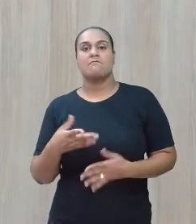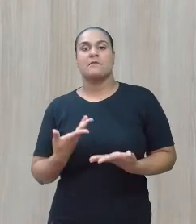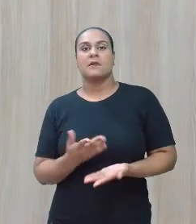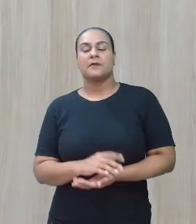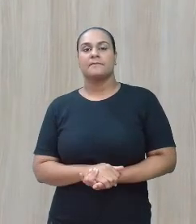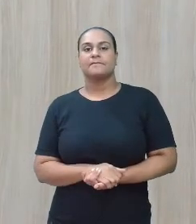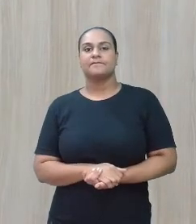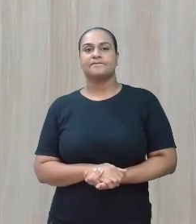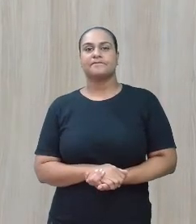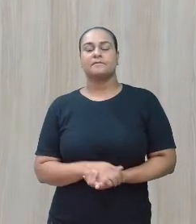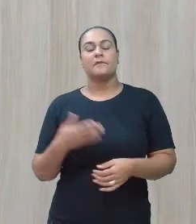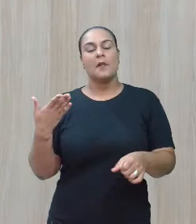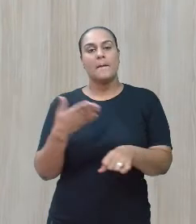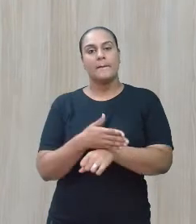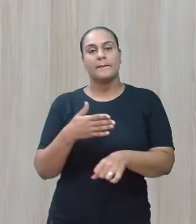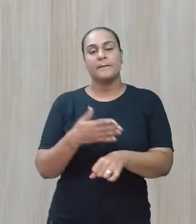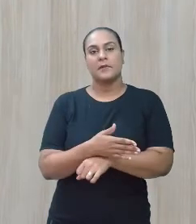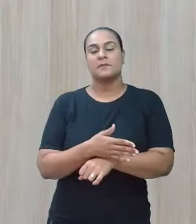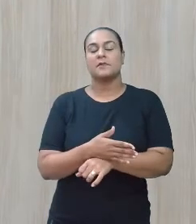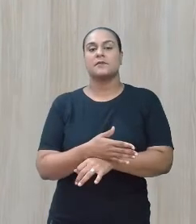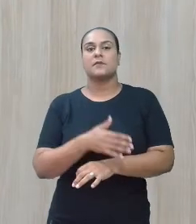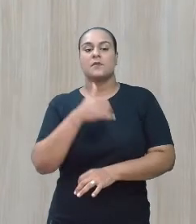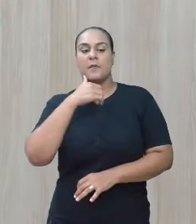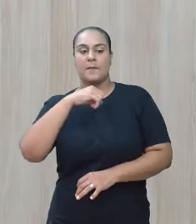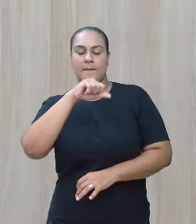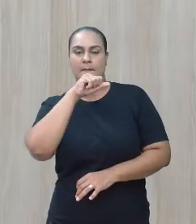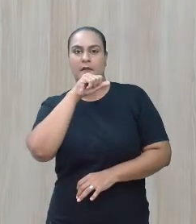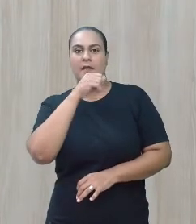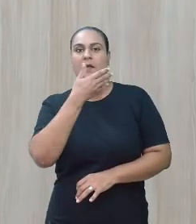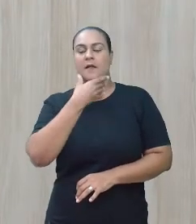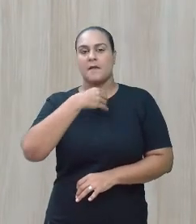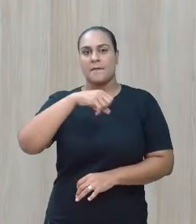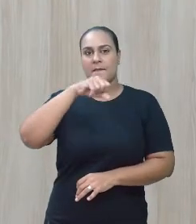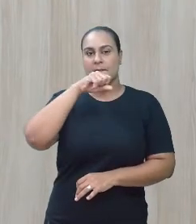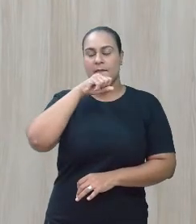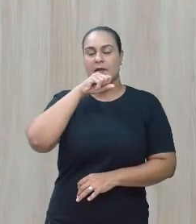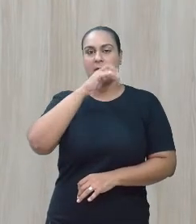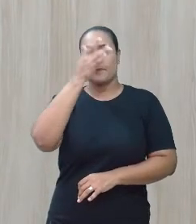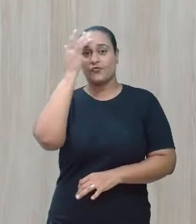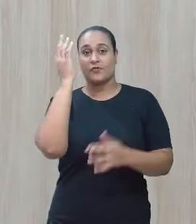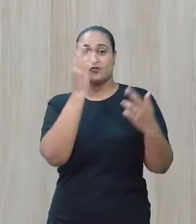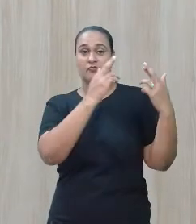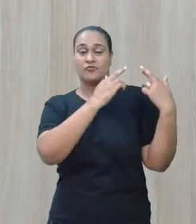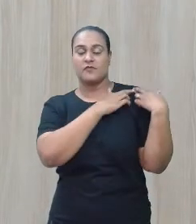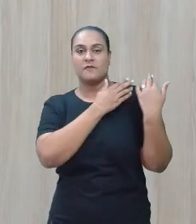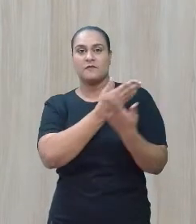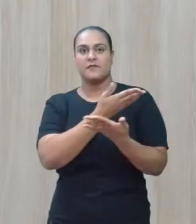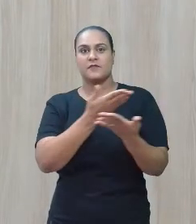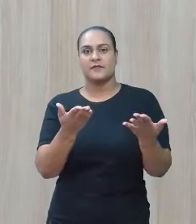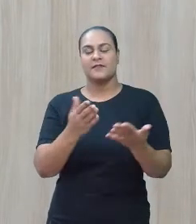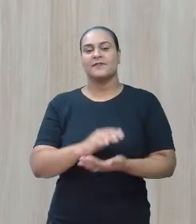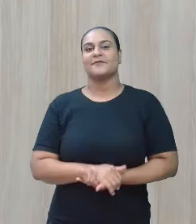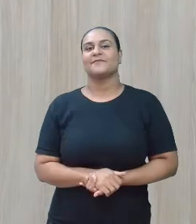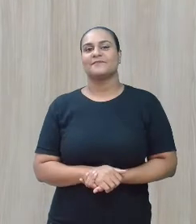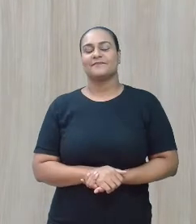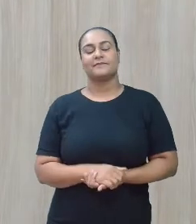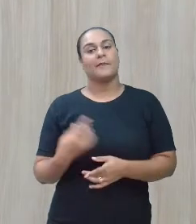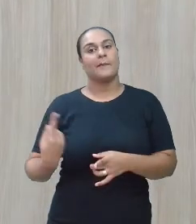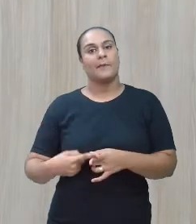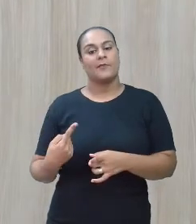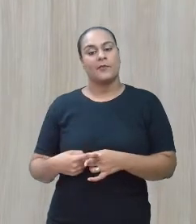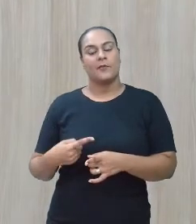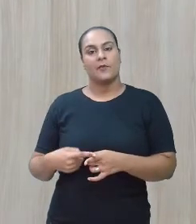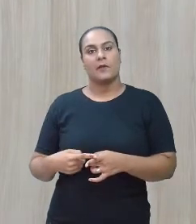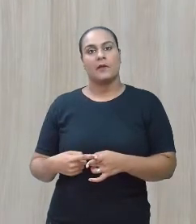os responsáveis, todos aqueles, não é, que estão em casa neste horário. Porque para uma